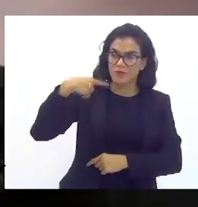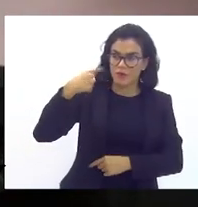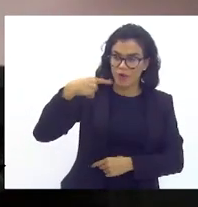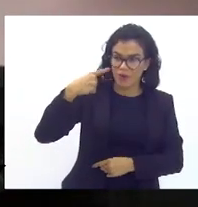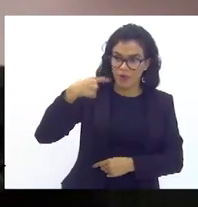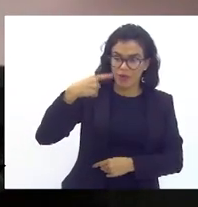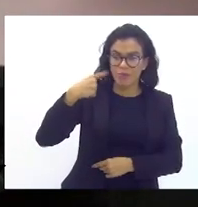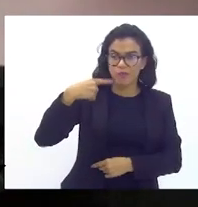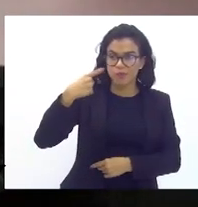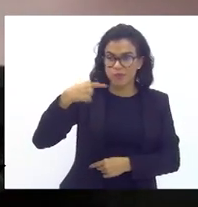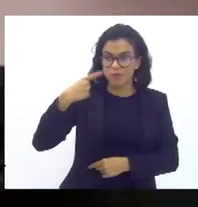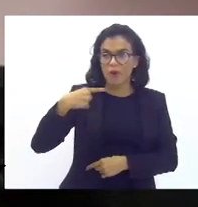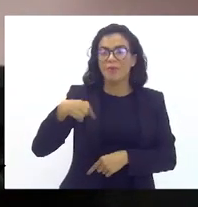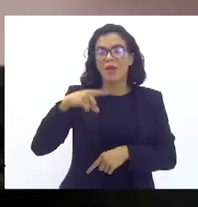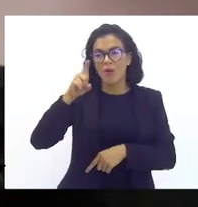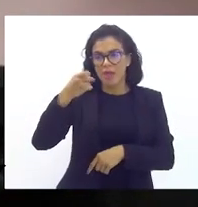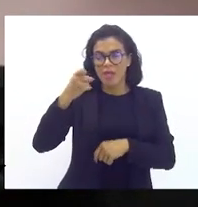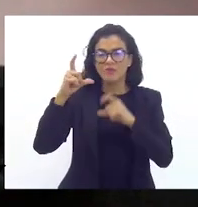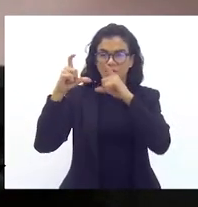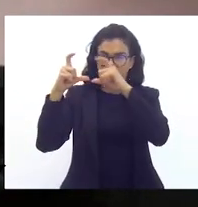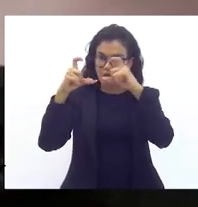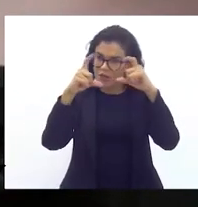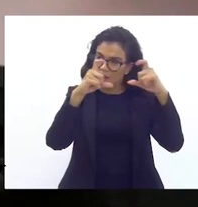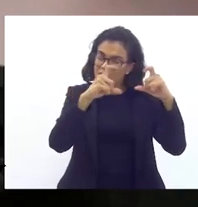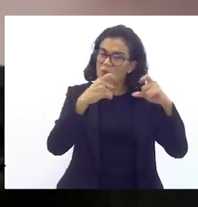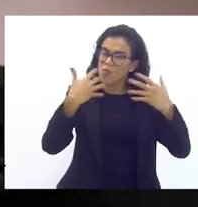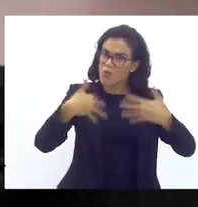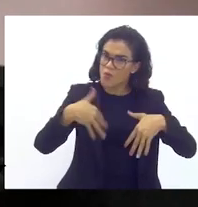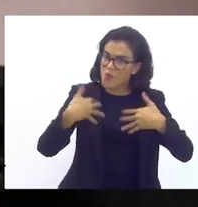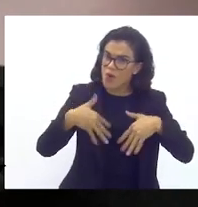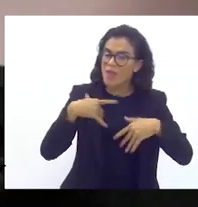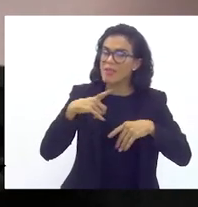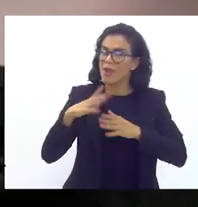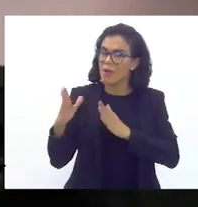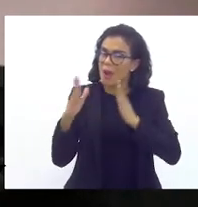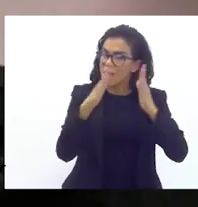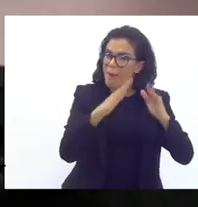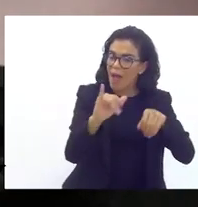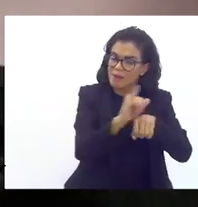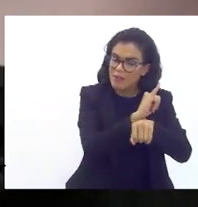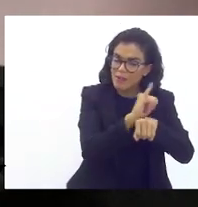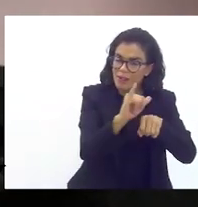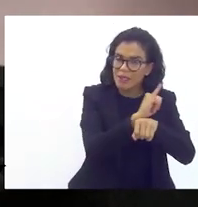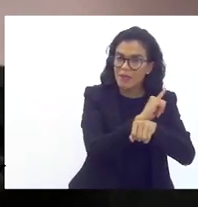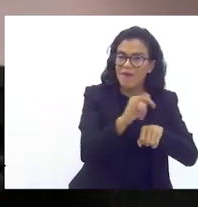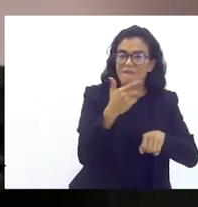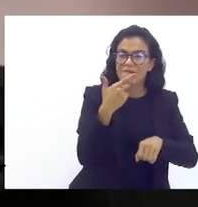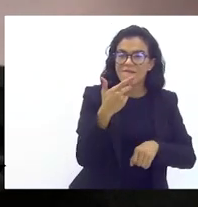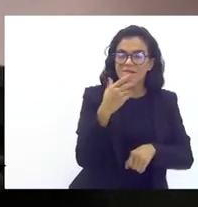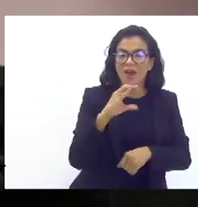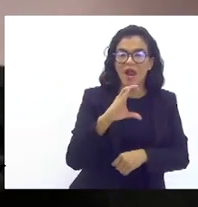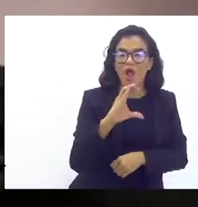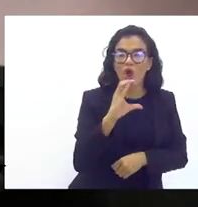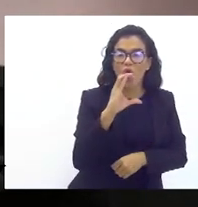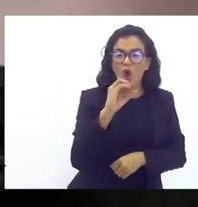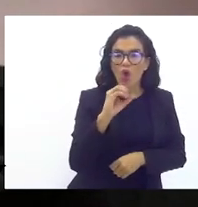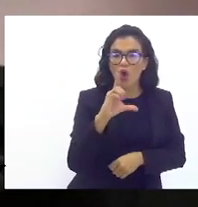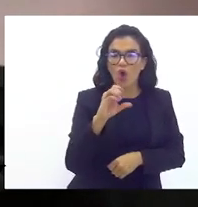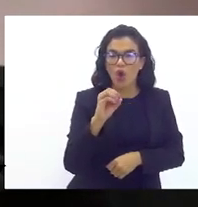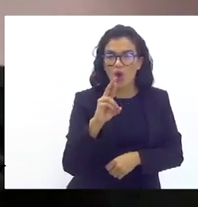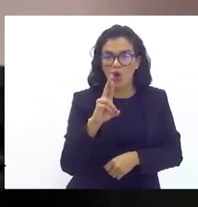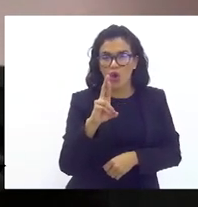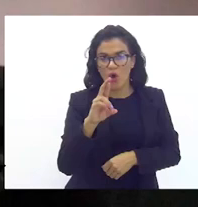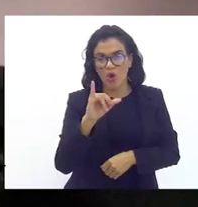já fotografei bastante na minha vida então tem uma parte técnica da fotografia que a gente chama de cronometria que